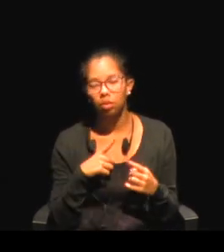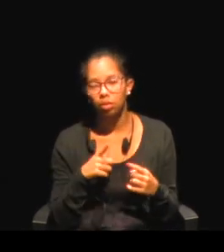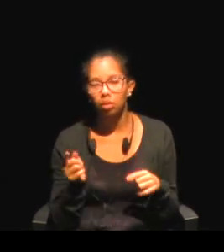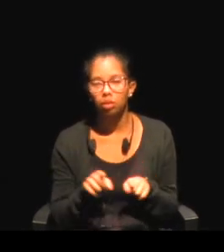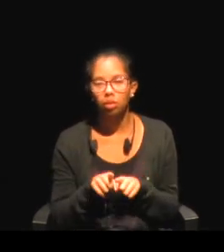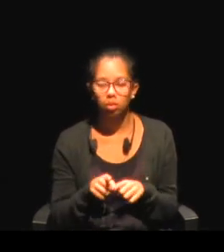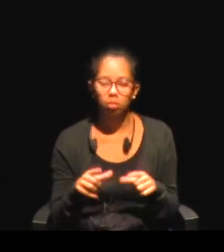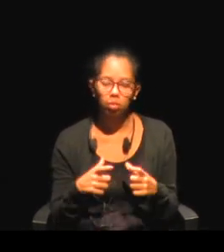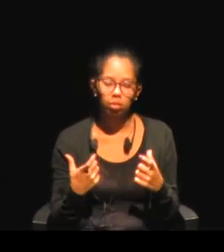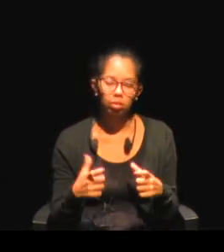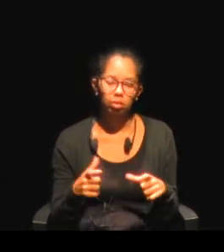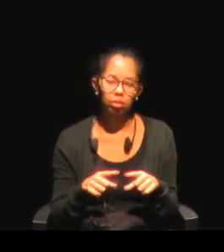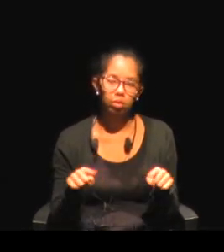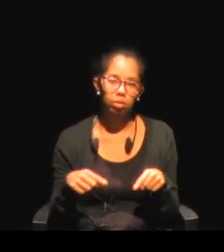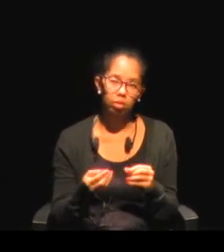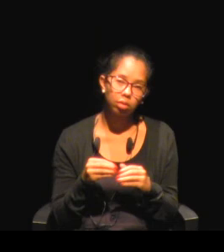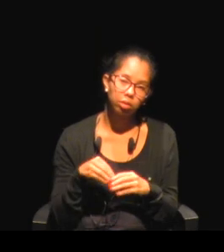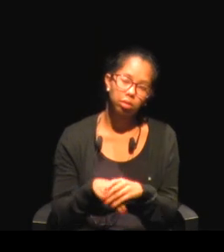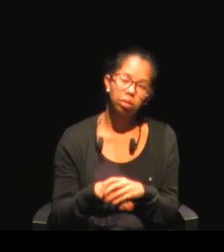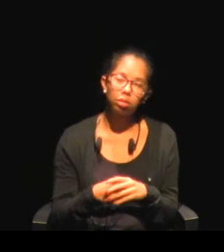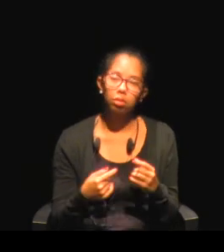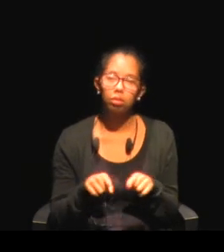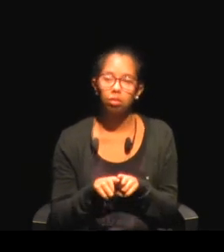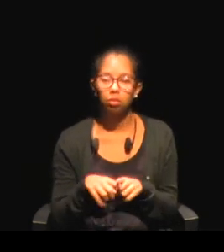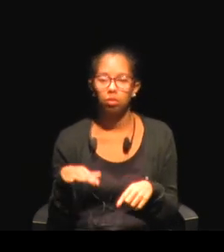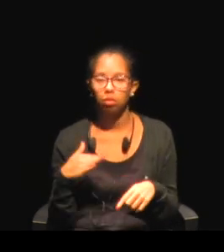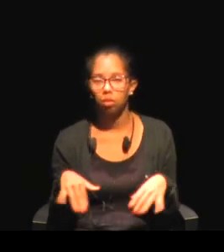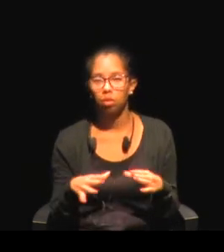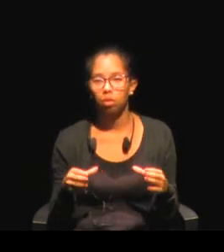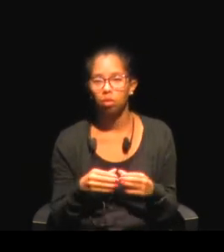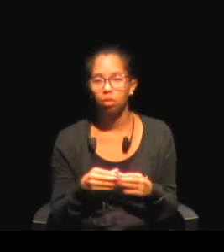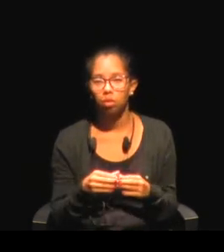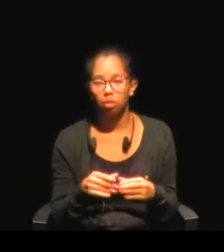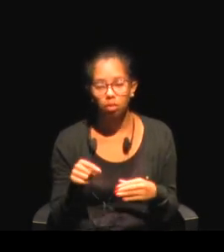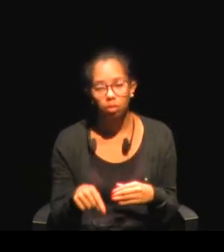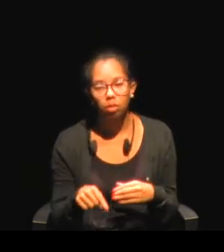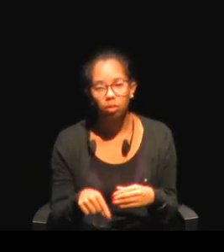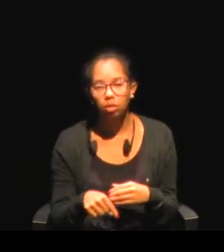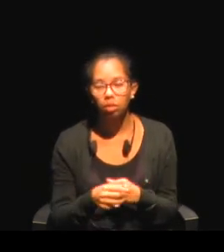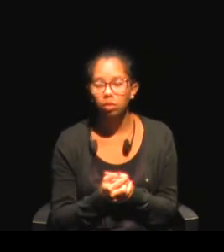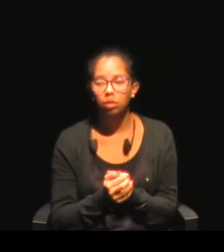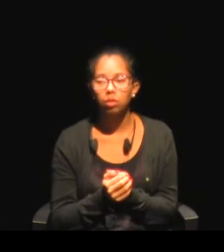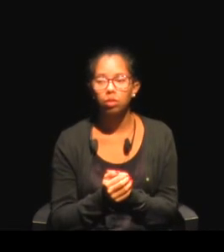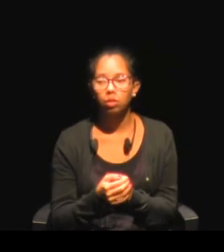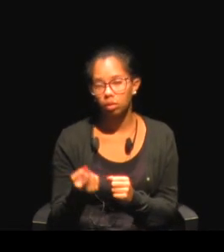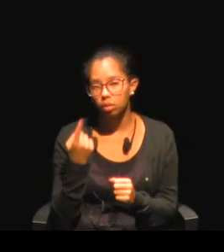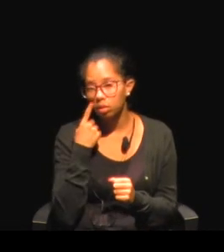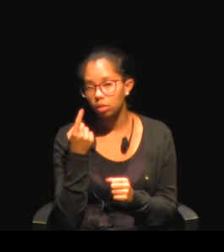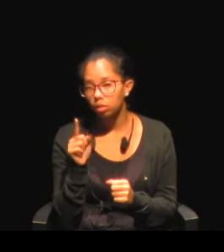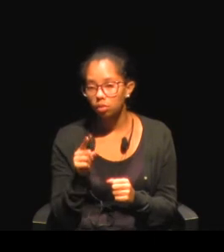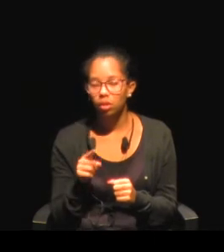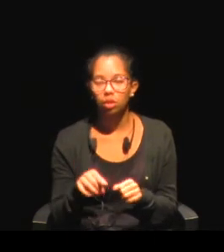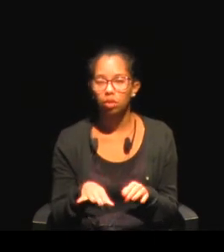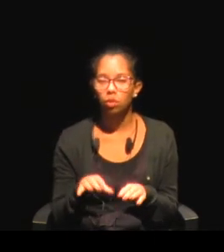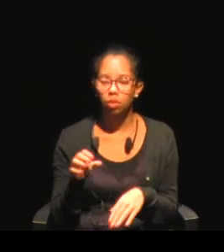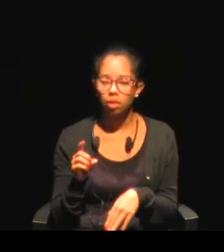uma praça, e em torno dessa praça se organiza aqui o museu, propriamente dito, né? Essa